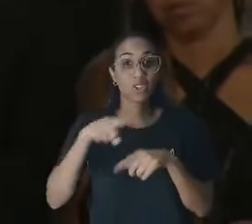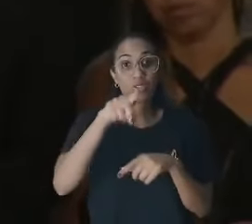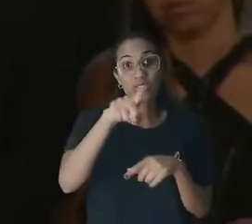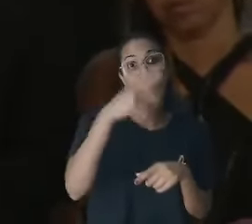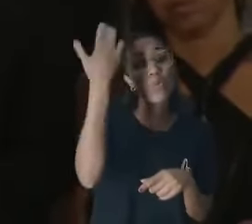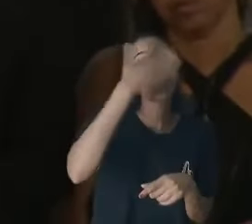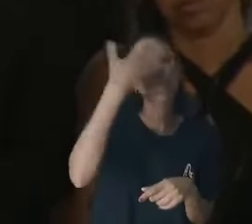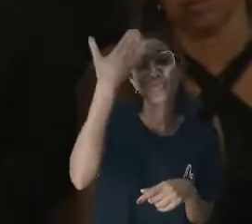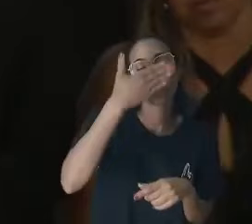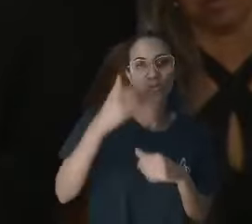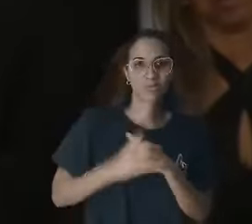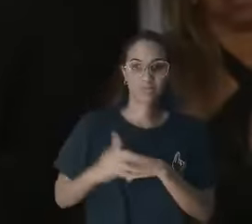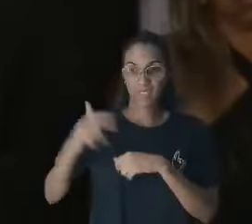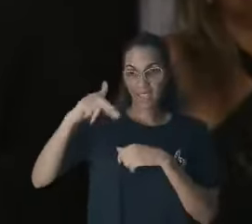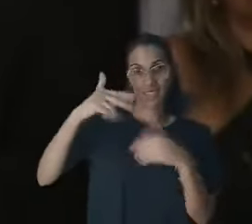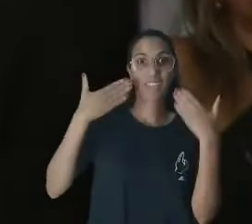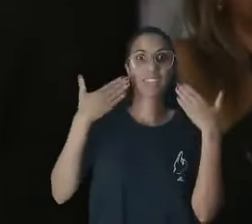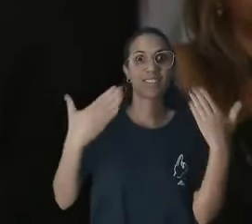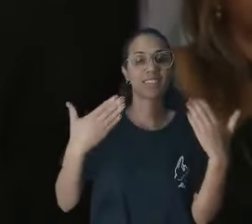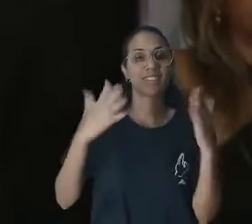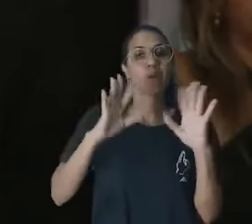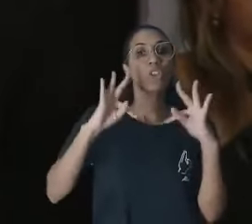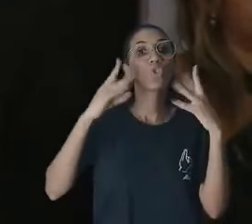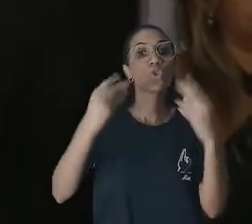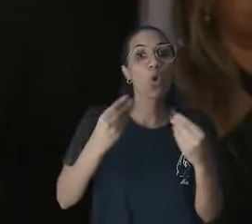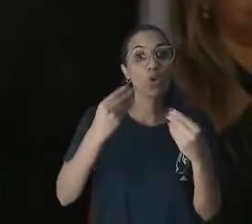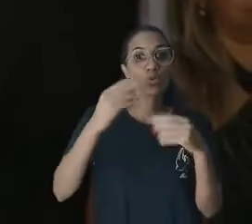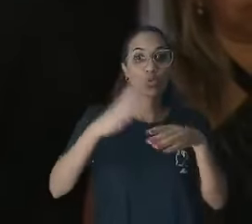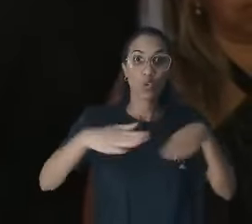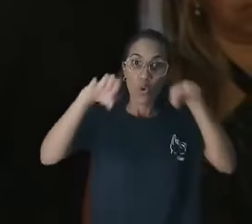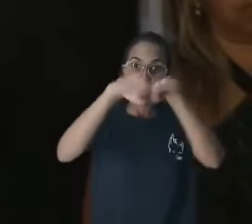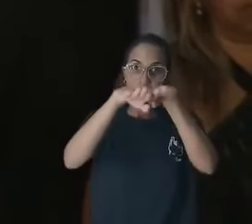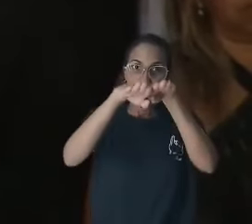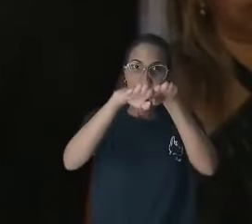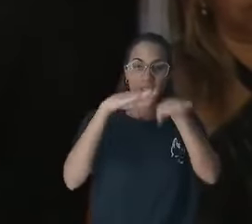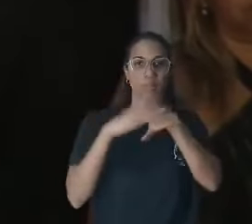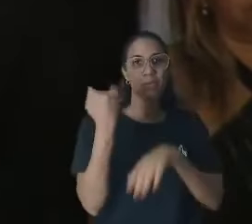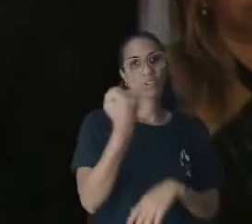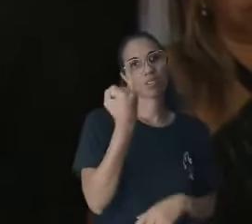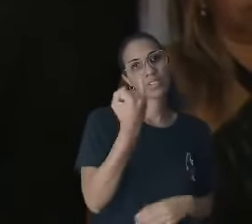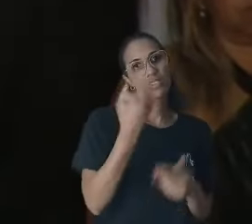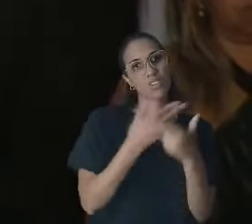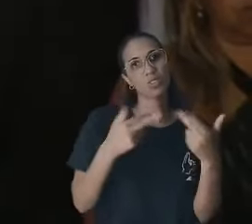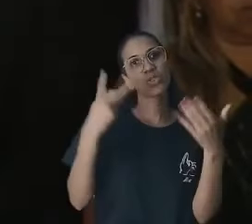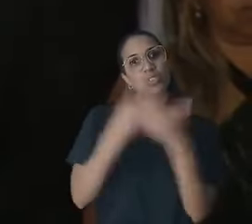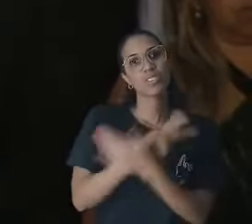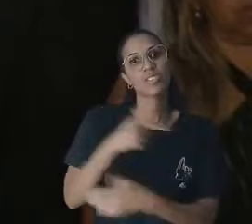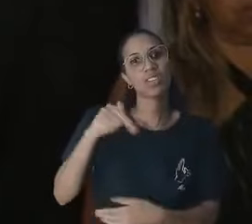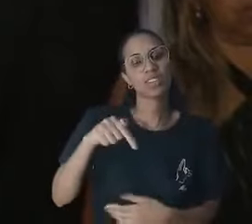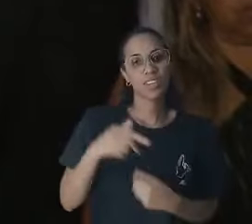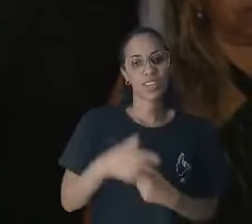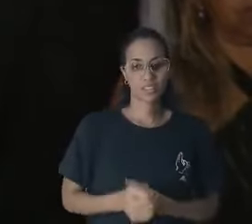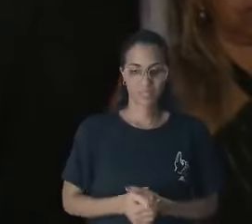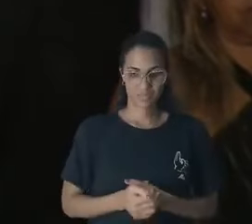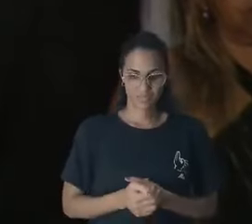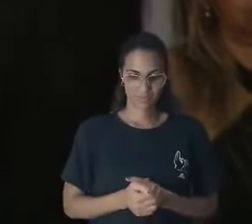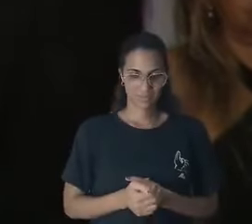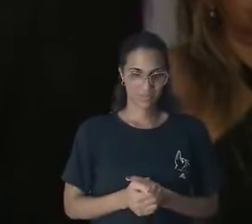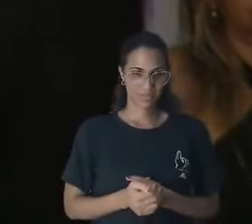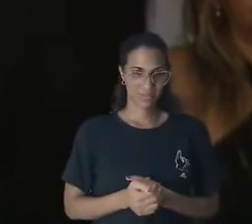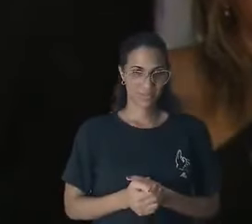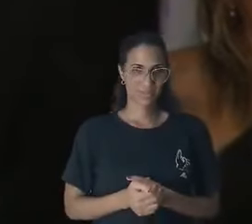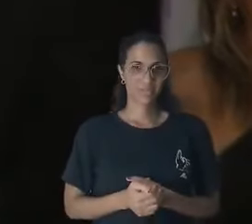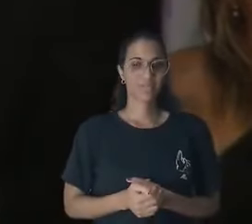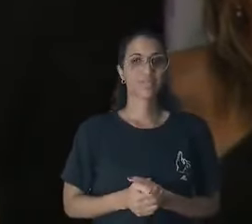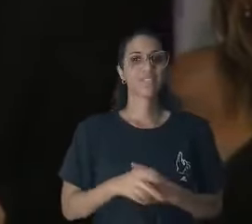mas todos eles foram muito importantes para o que aconteceu aqui. Houveram doações de